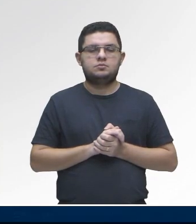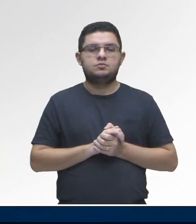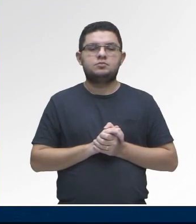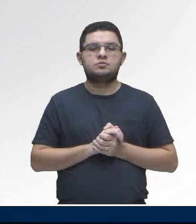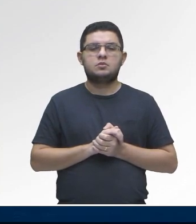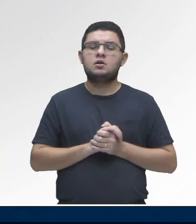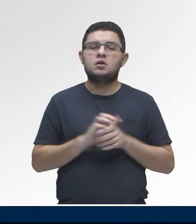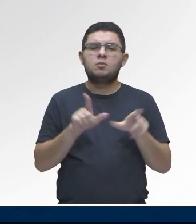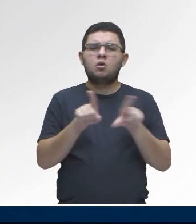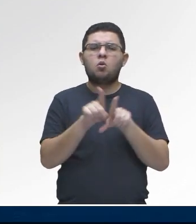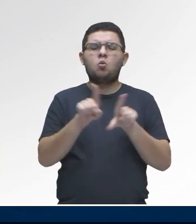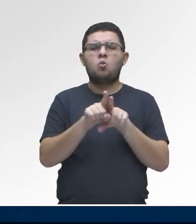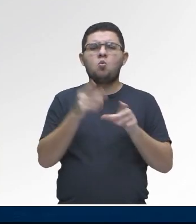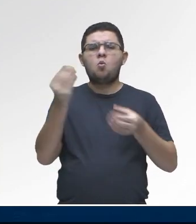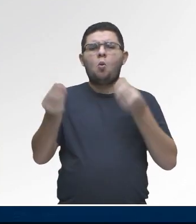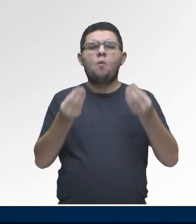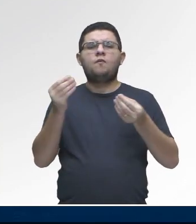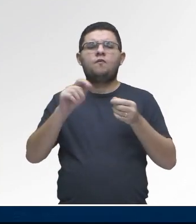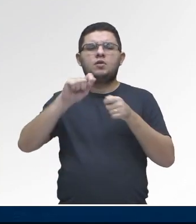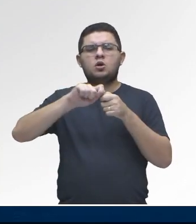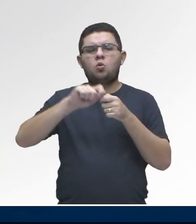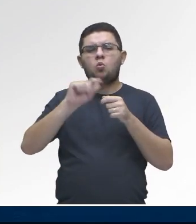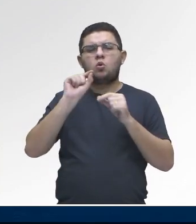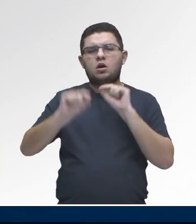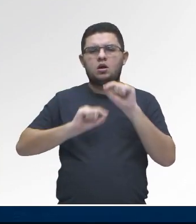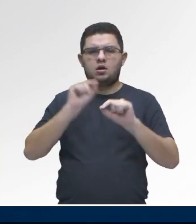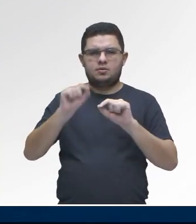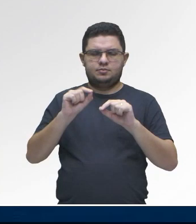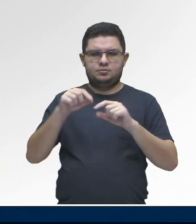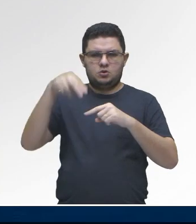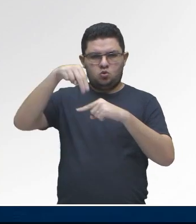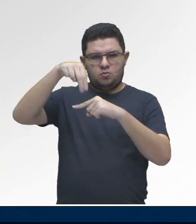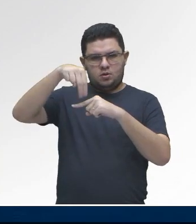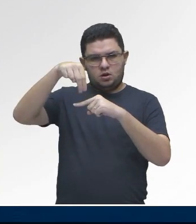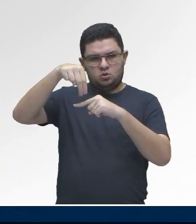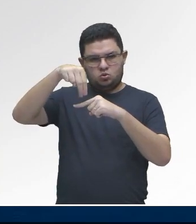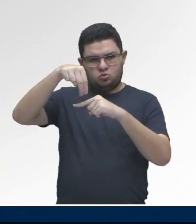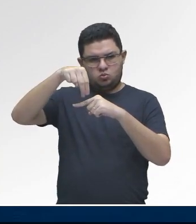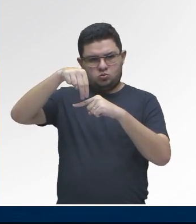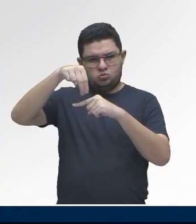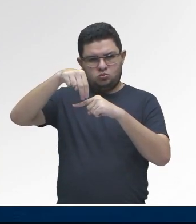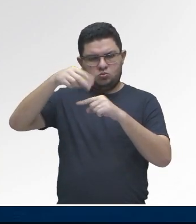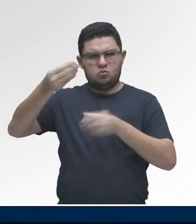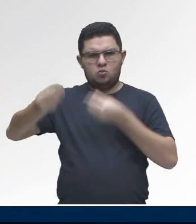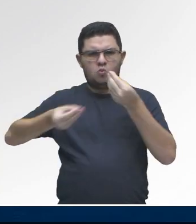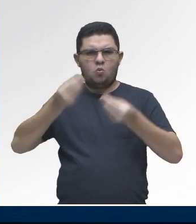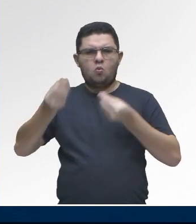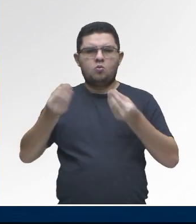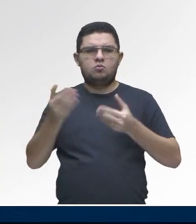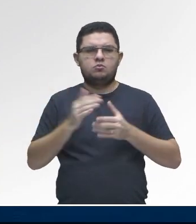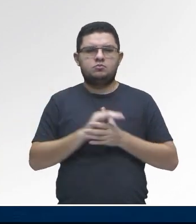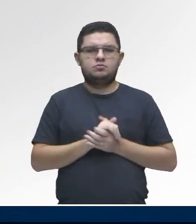numerador? Então vamos lá, observe o seguinte. O denominador,